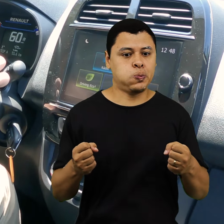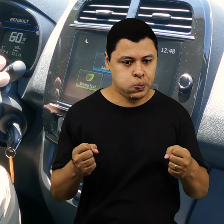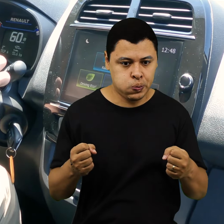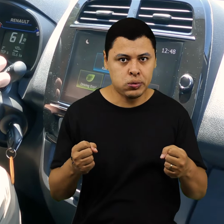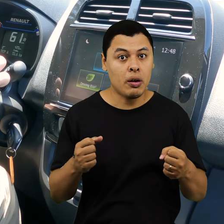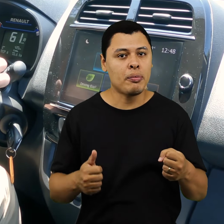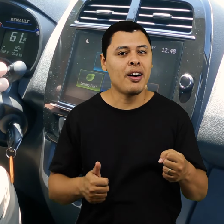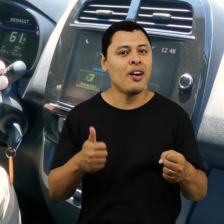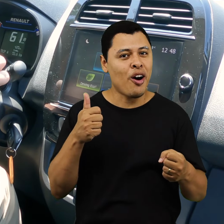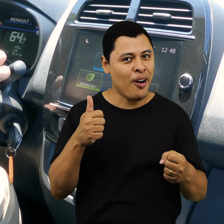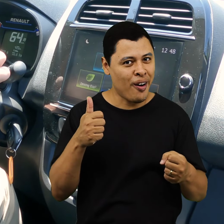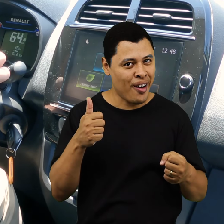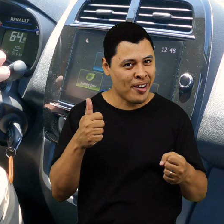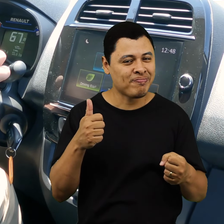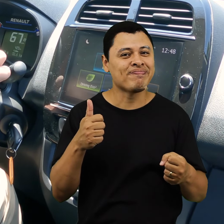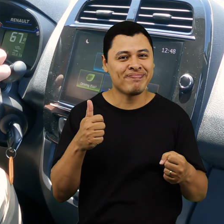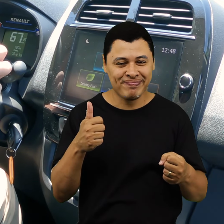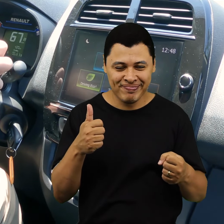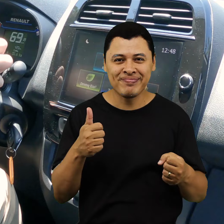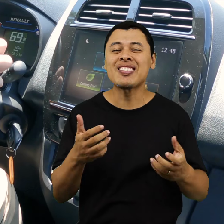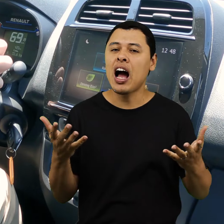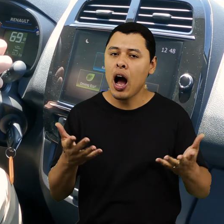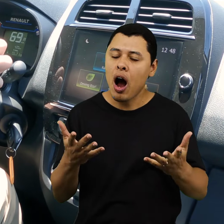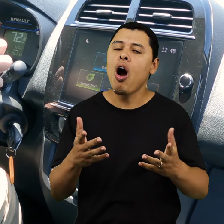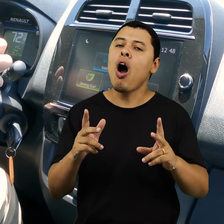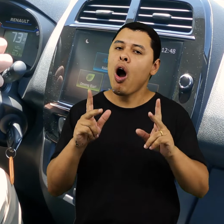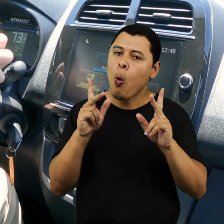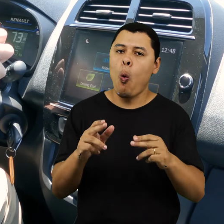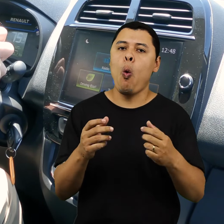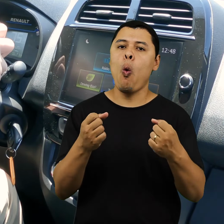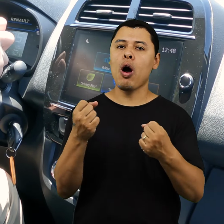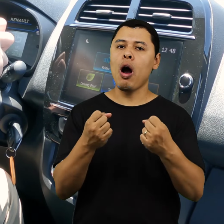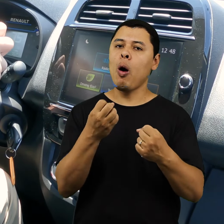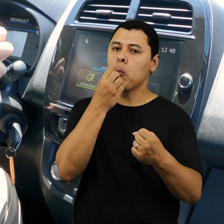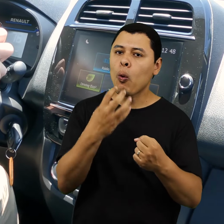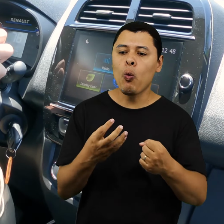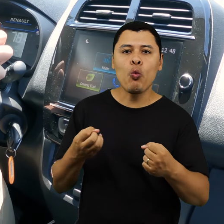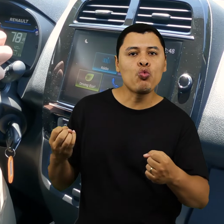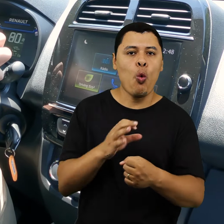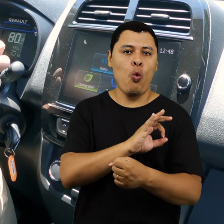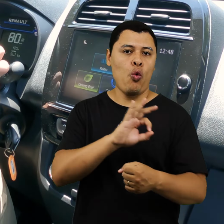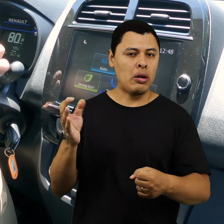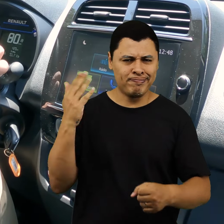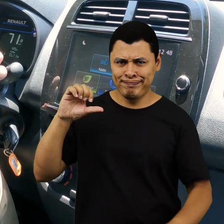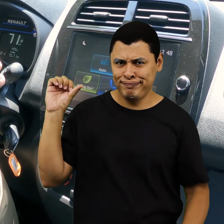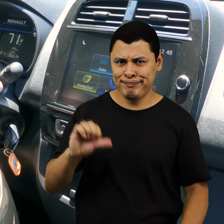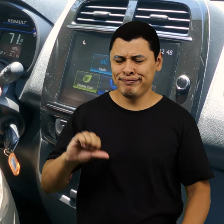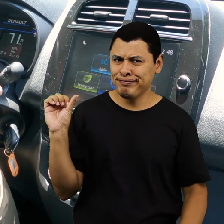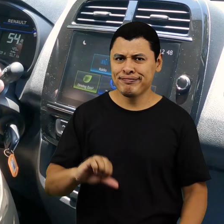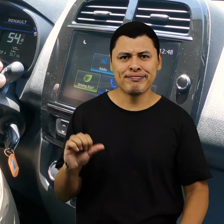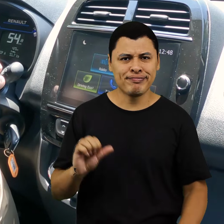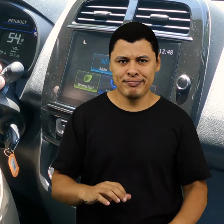melhor. E agora realmente ele desacelera como um carro de entrada que você espera, porque realmente era muito ruim isso. Então esse ponto